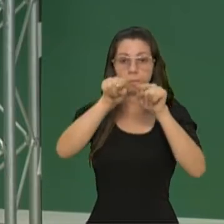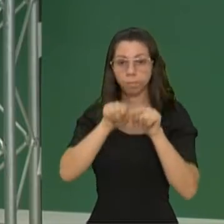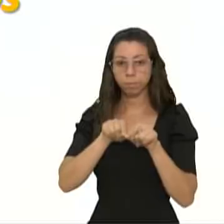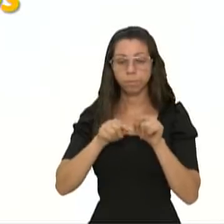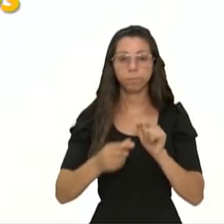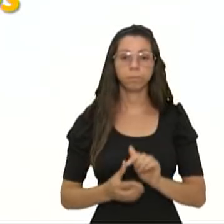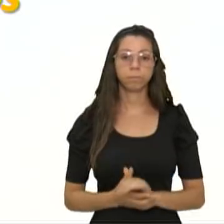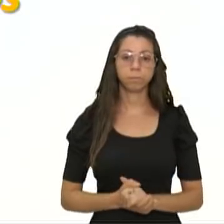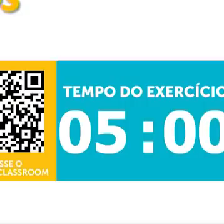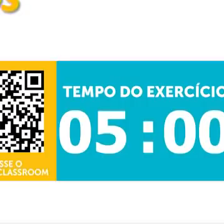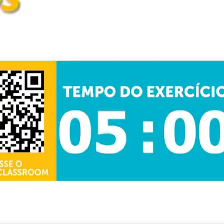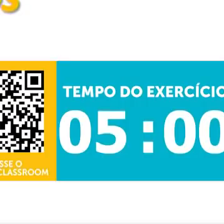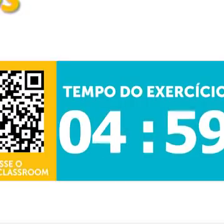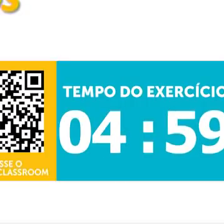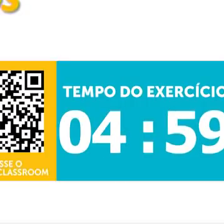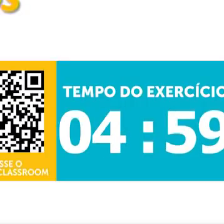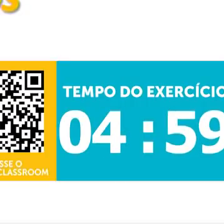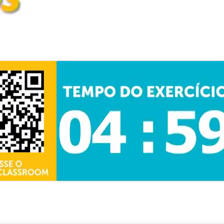sequência.